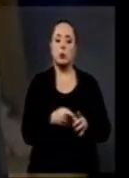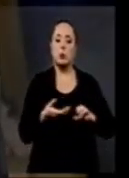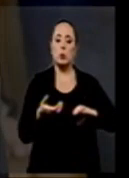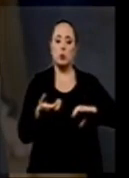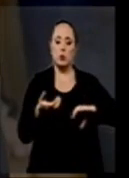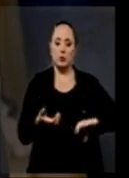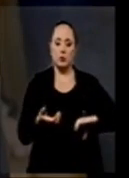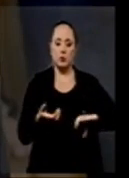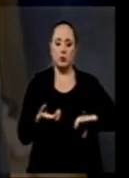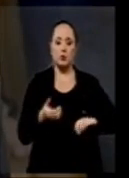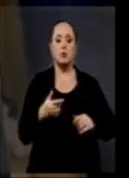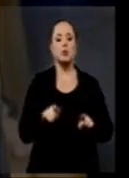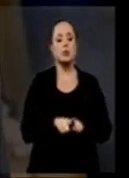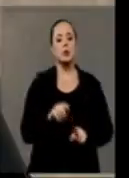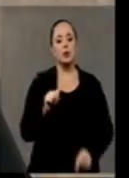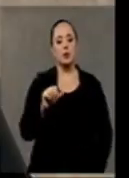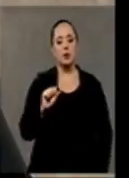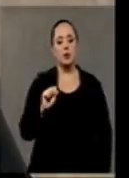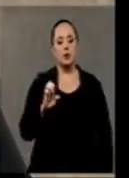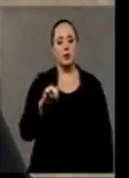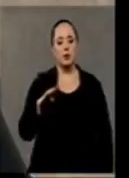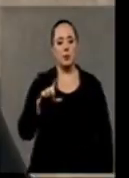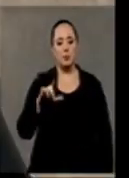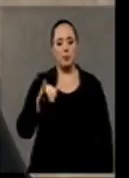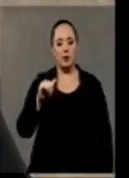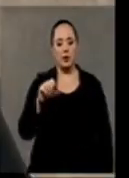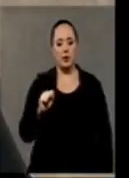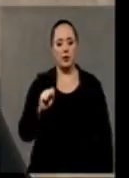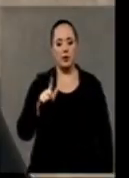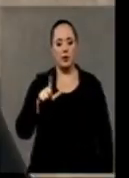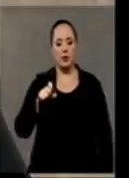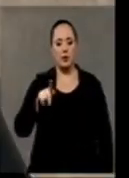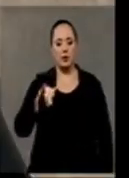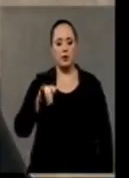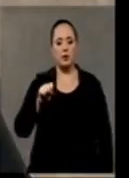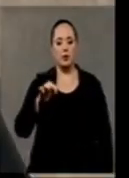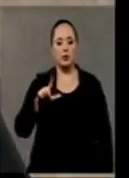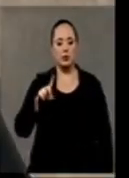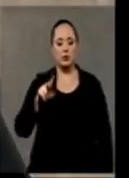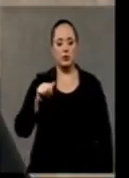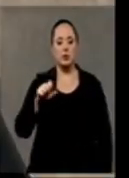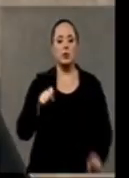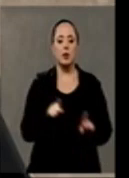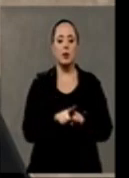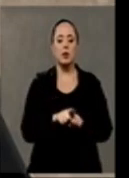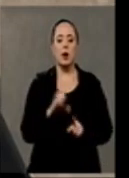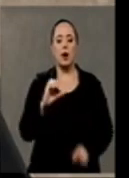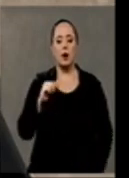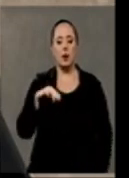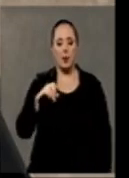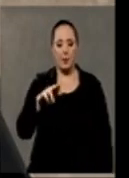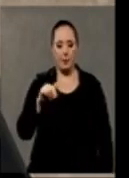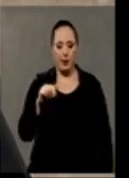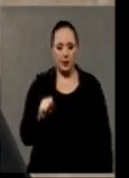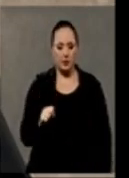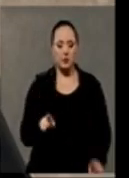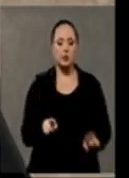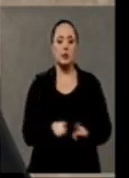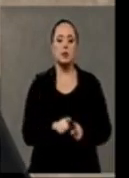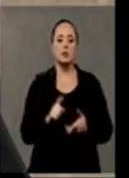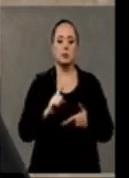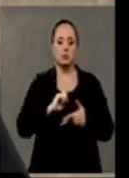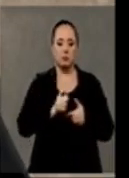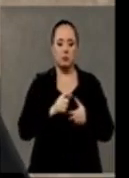das assembléias legislativas e câmaras municipais poder executivo a presidência da república seus